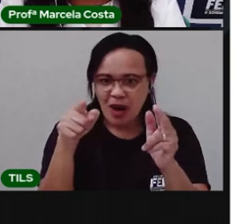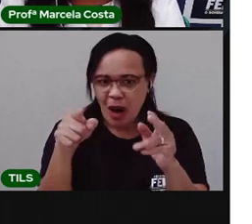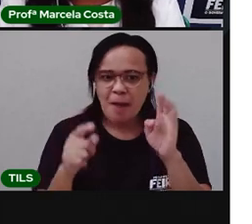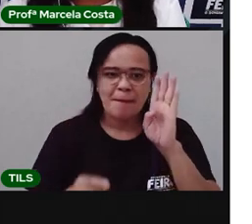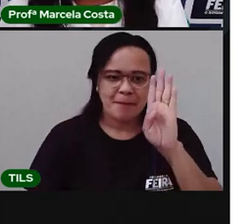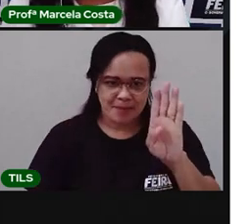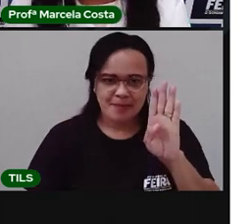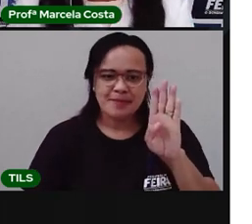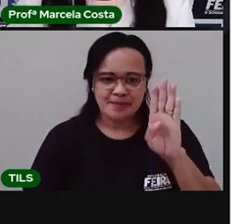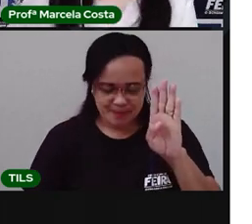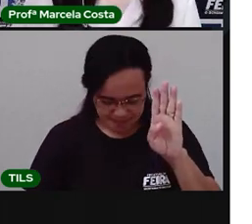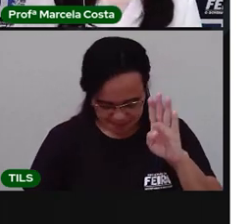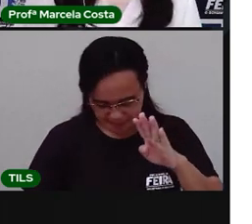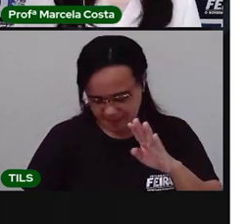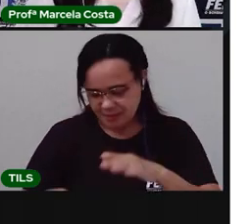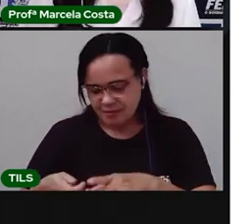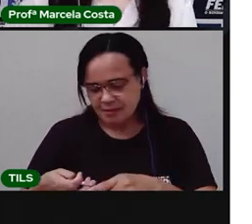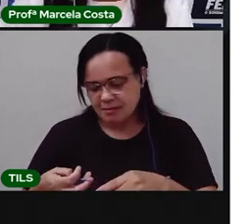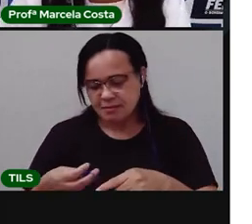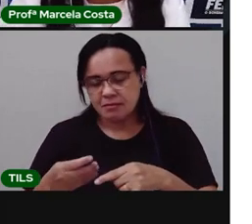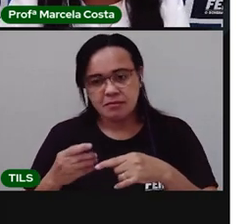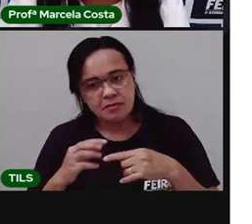fazendo.